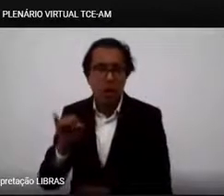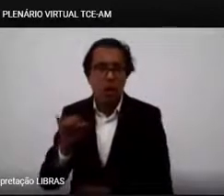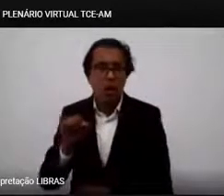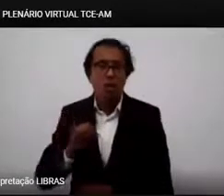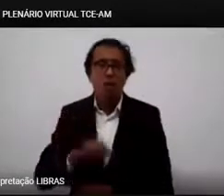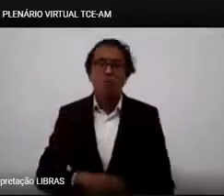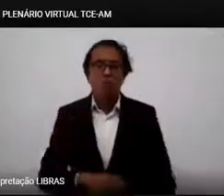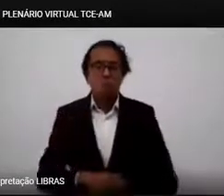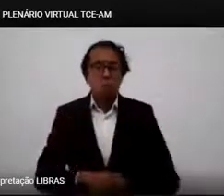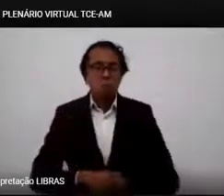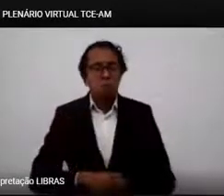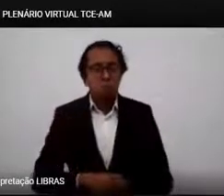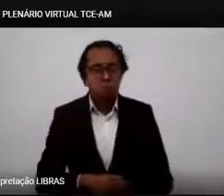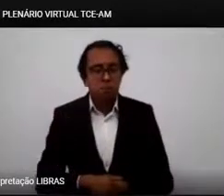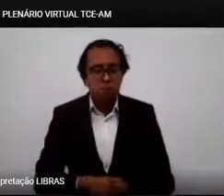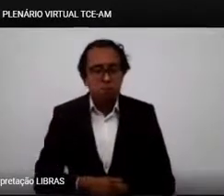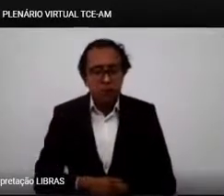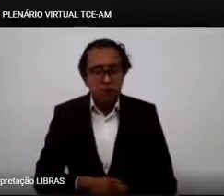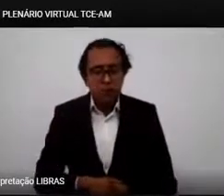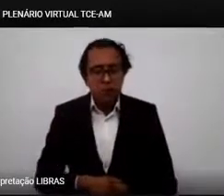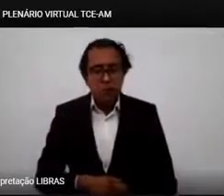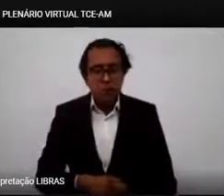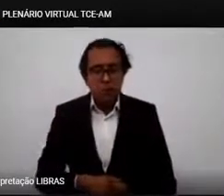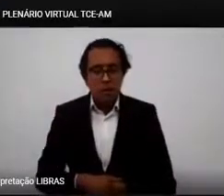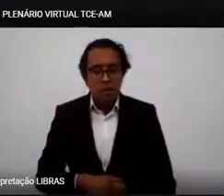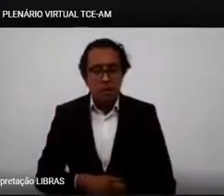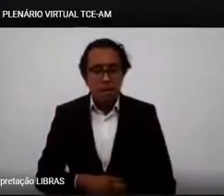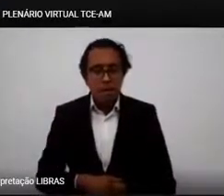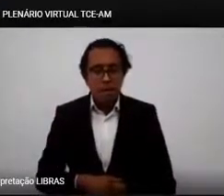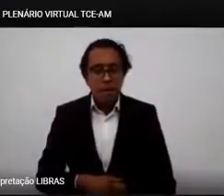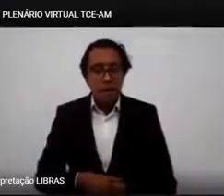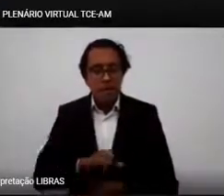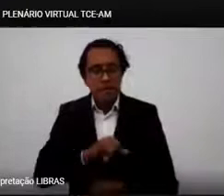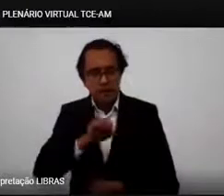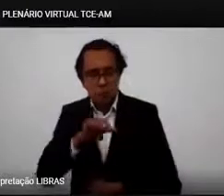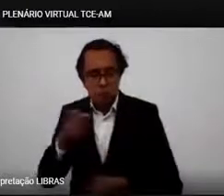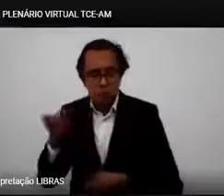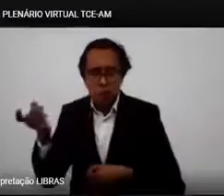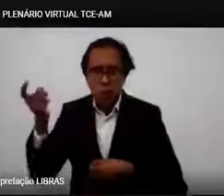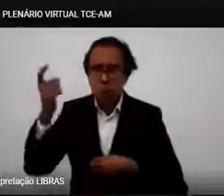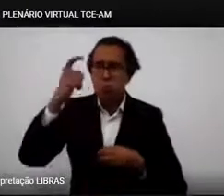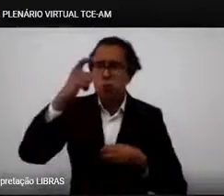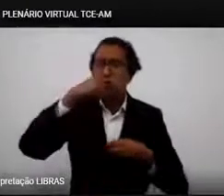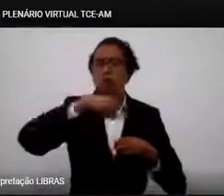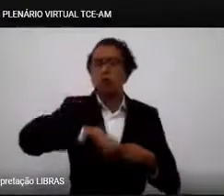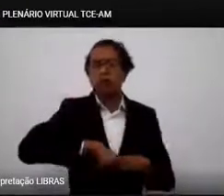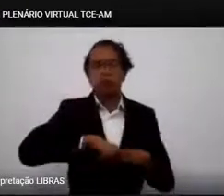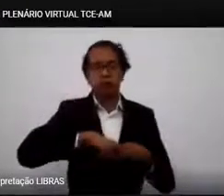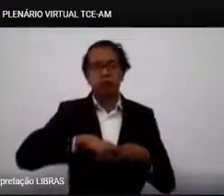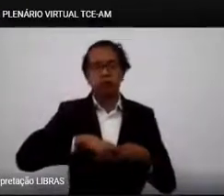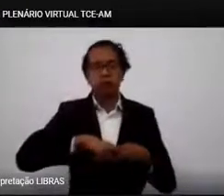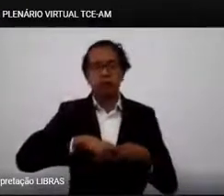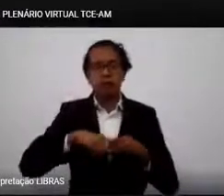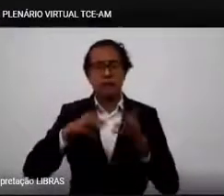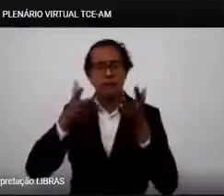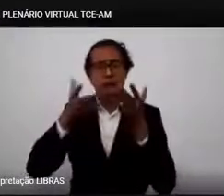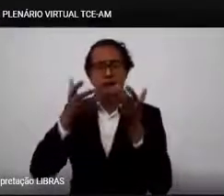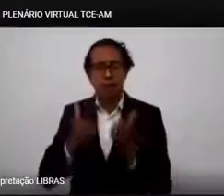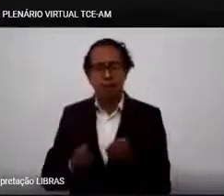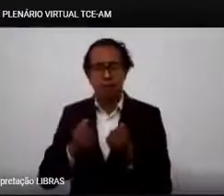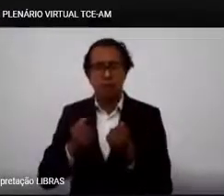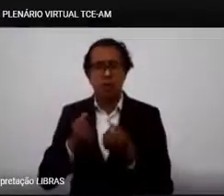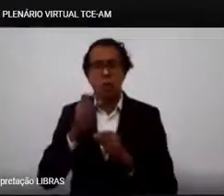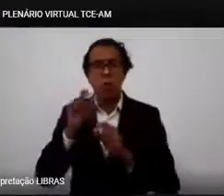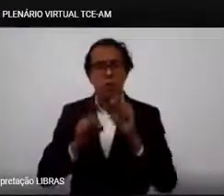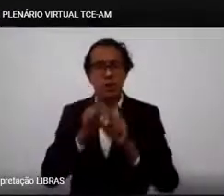retomarmos o caminho que hoje a ciência aponta como o único caminho de sustentabilidade para o